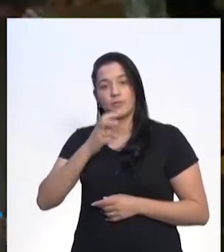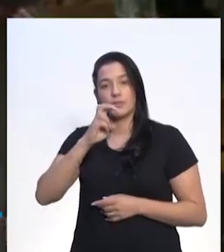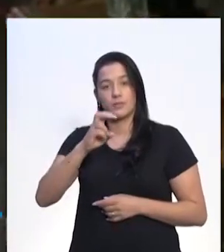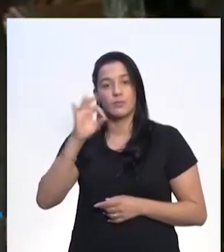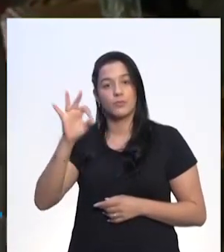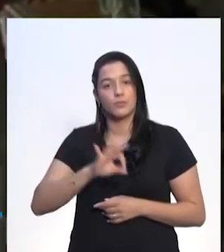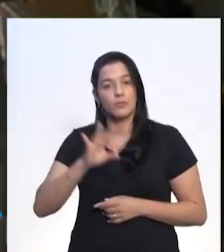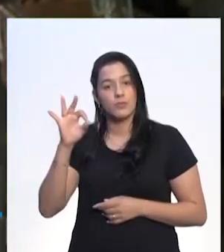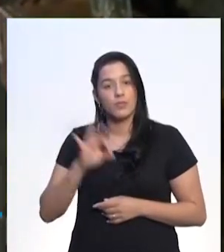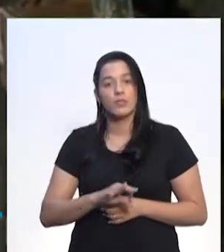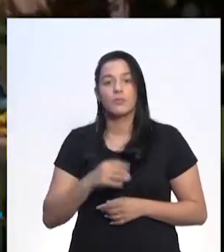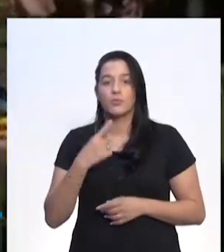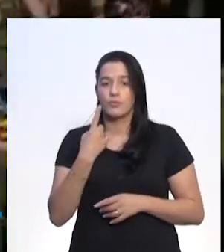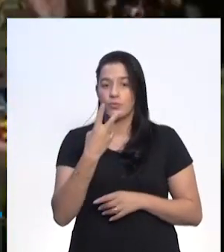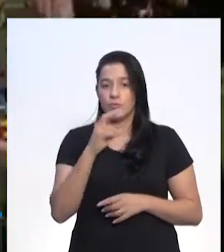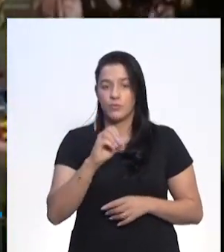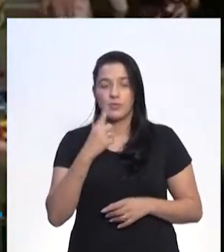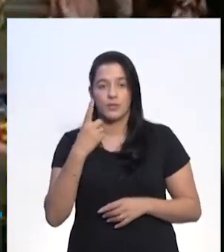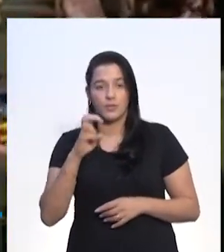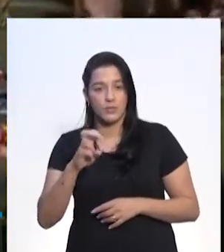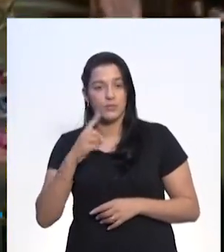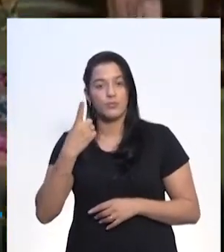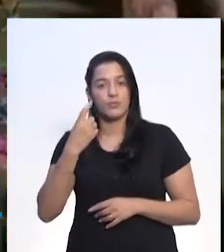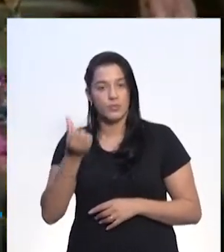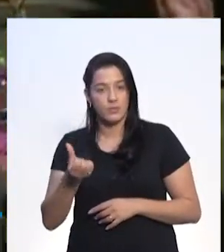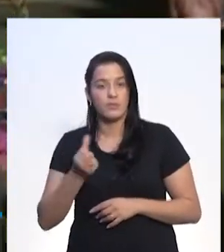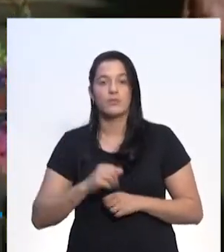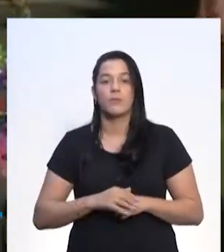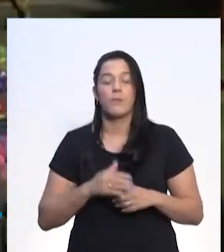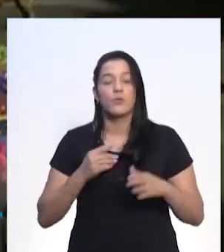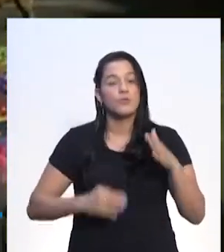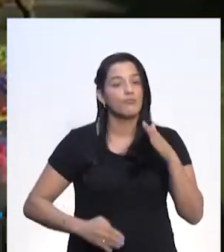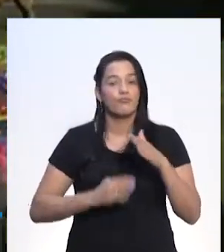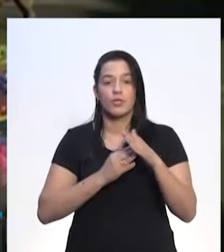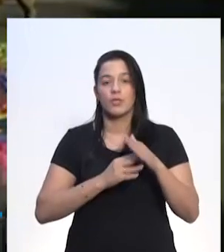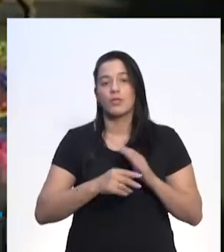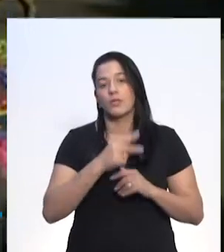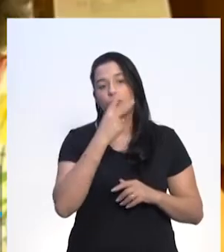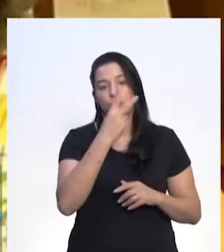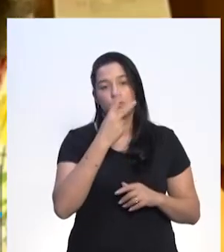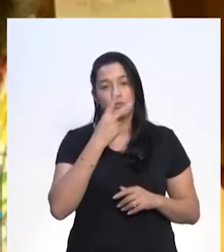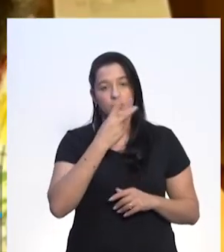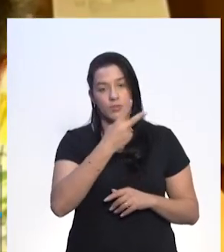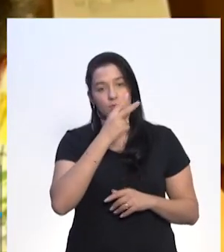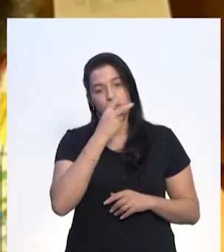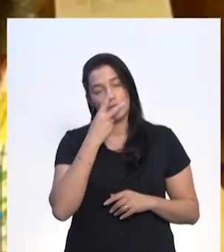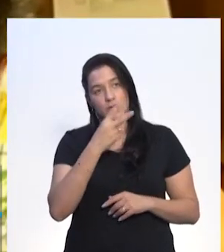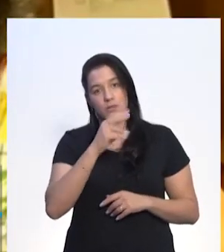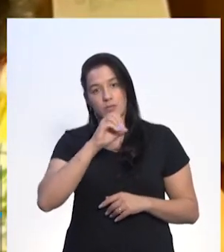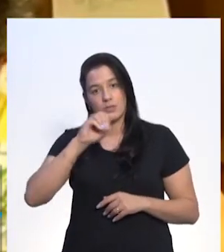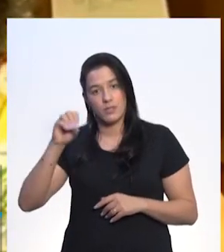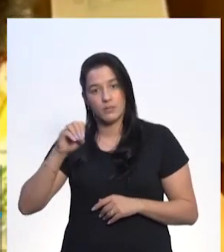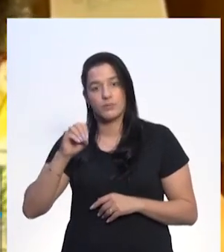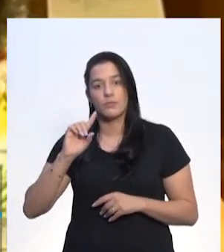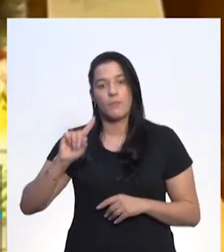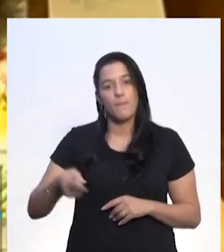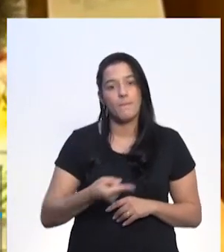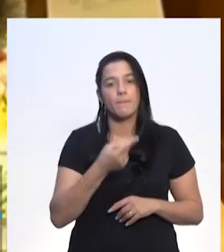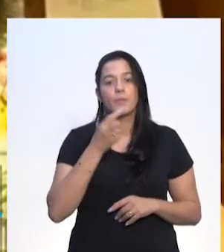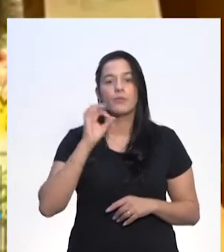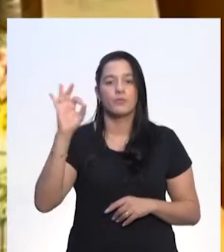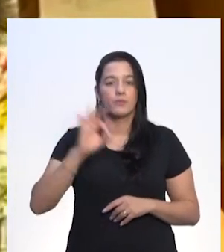para 2016, chegando a 202 mil desempregados. Uma redução de 83